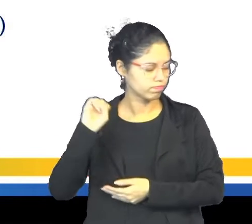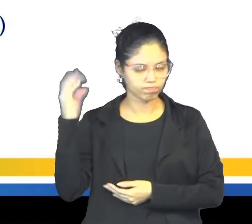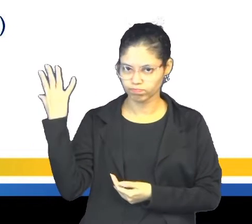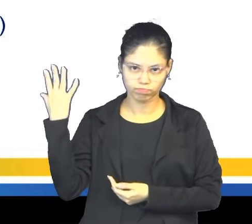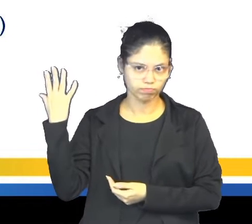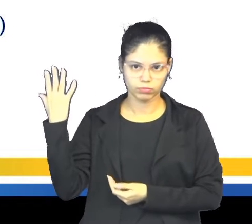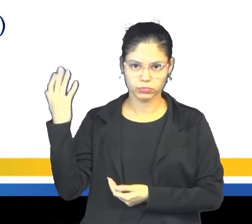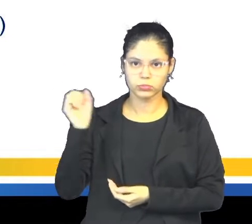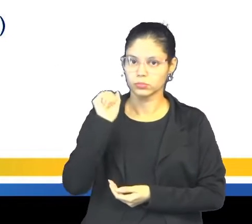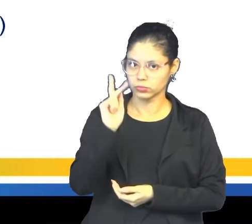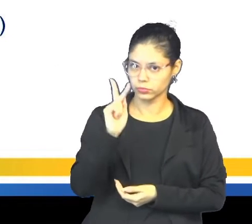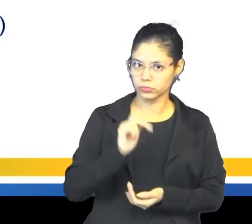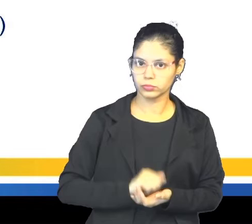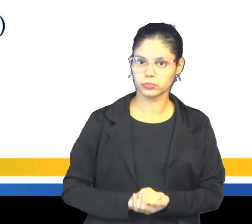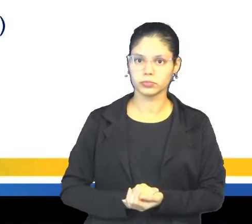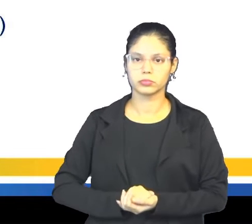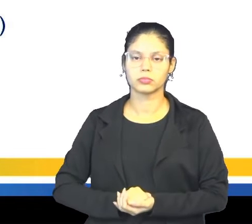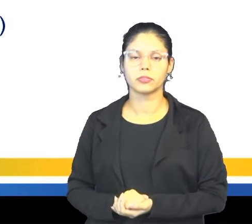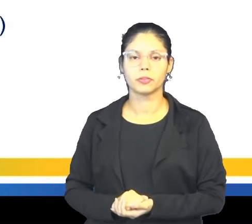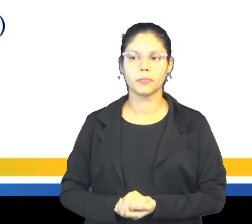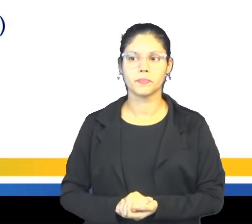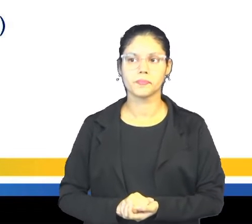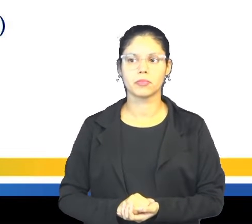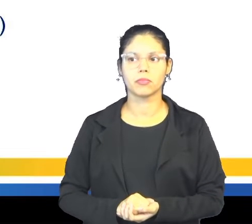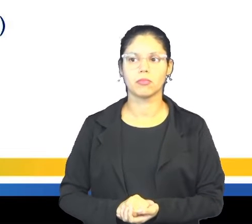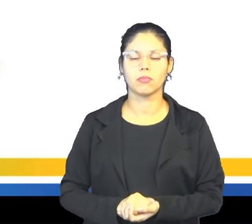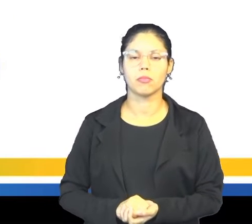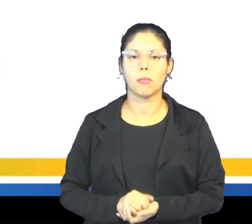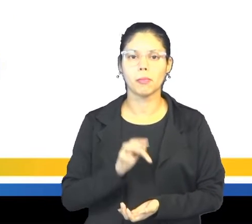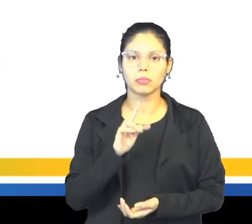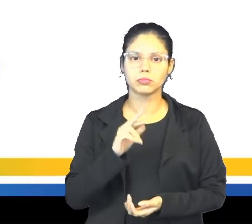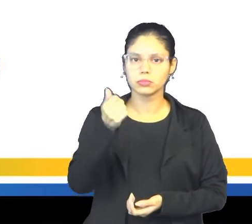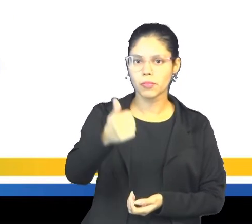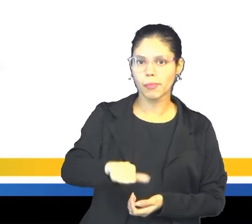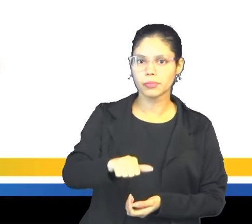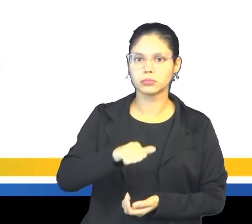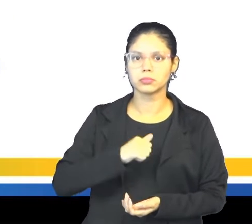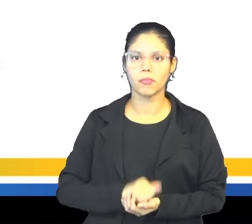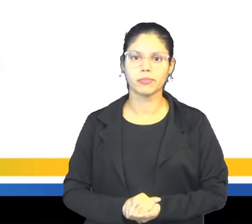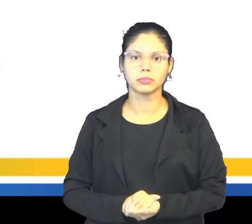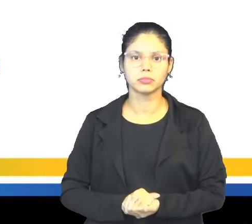acontecer, ok? No caso aí na forma, né, negativa.